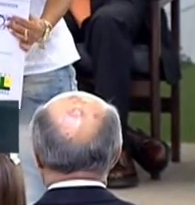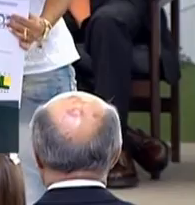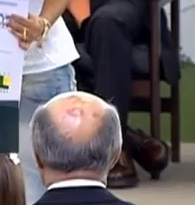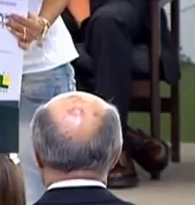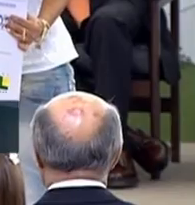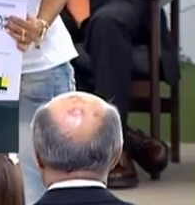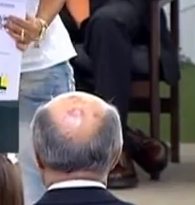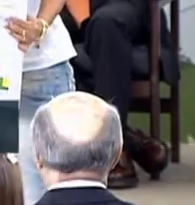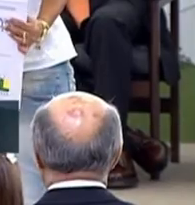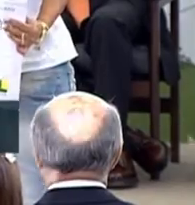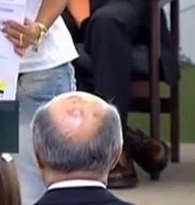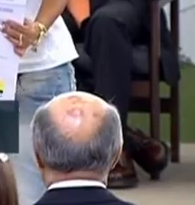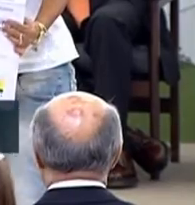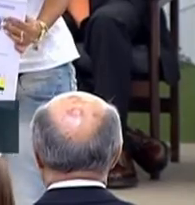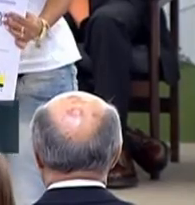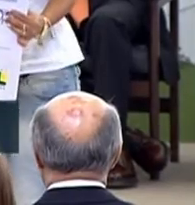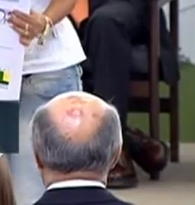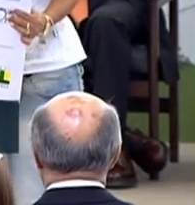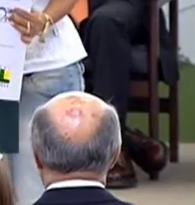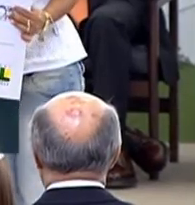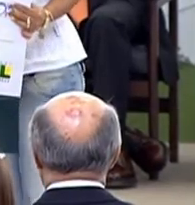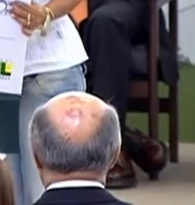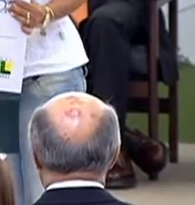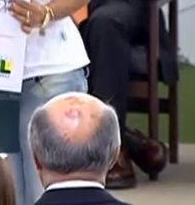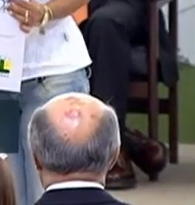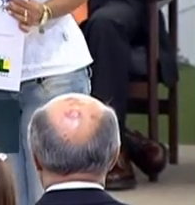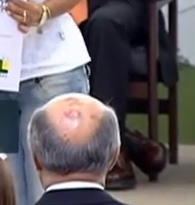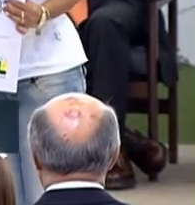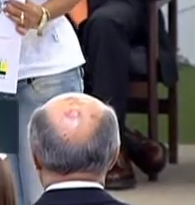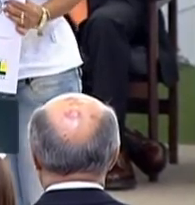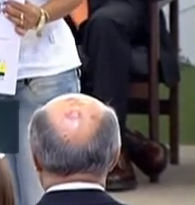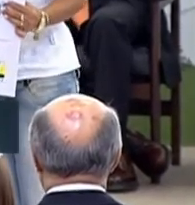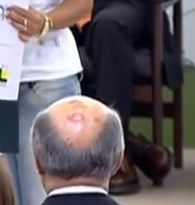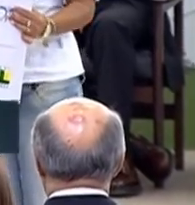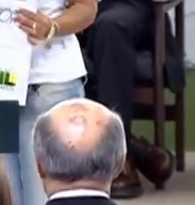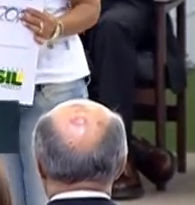e na federal